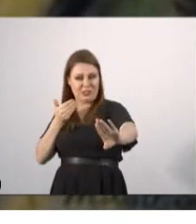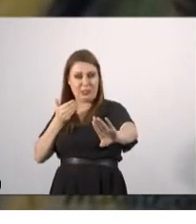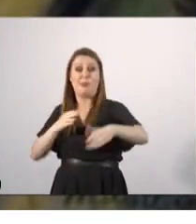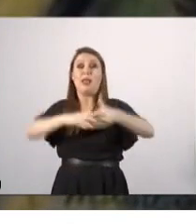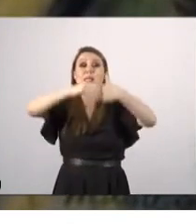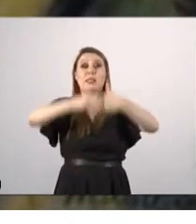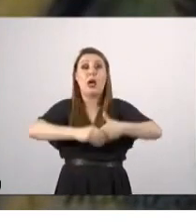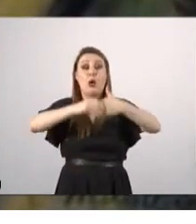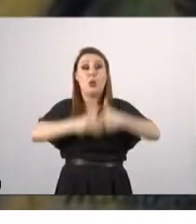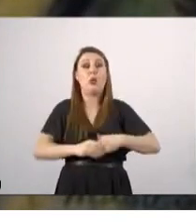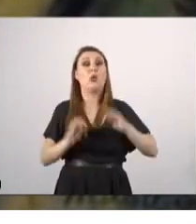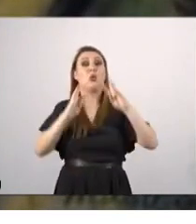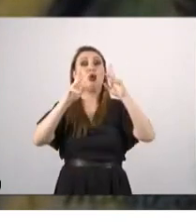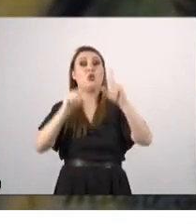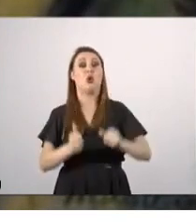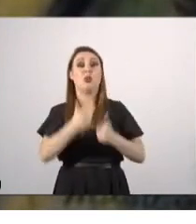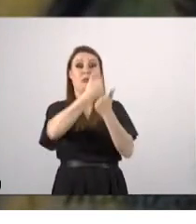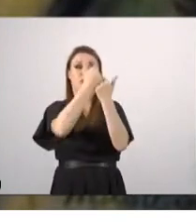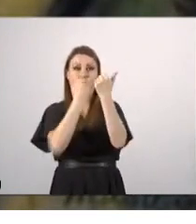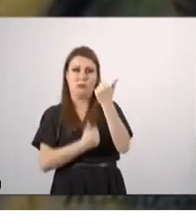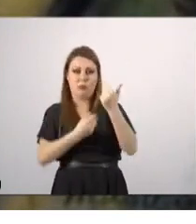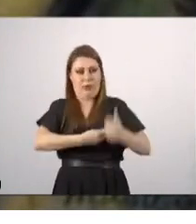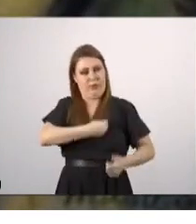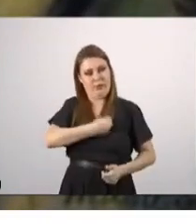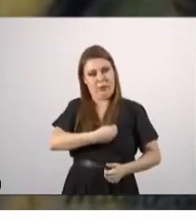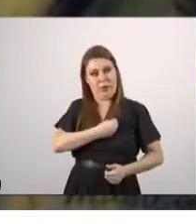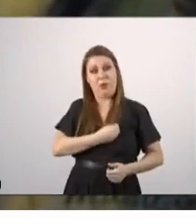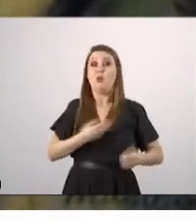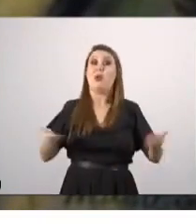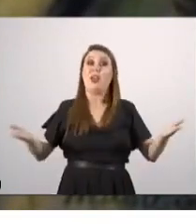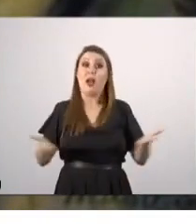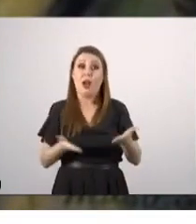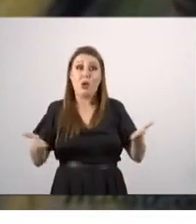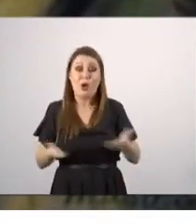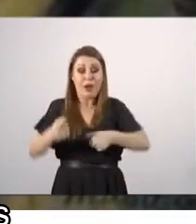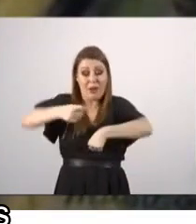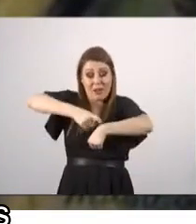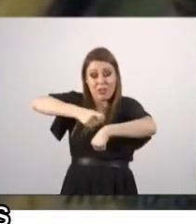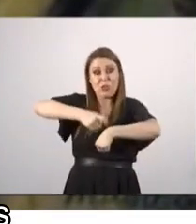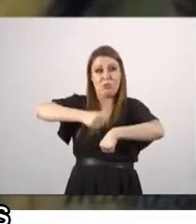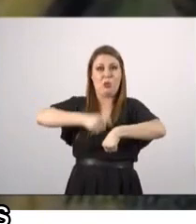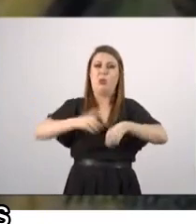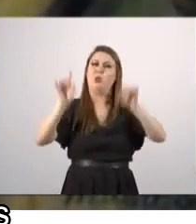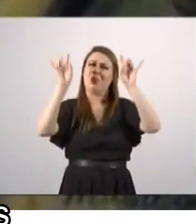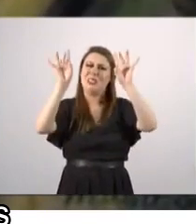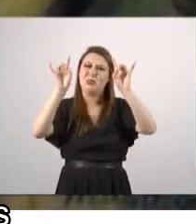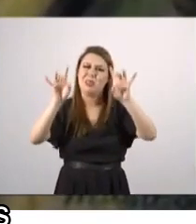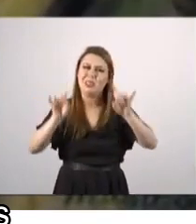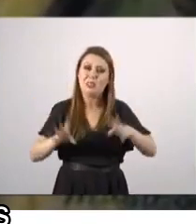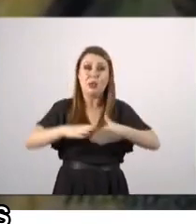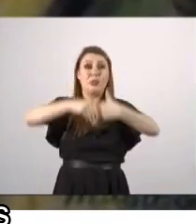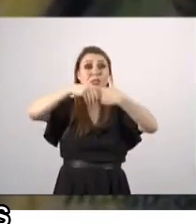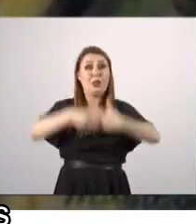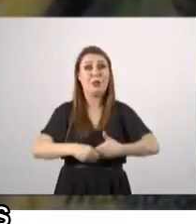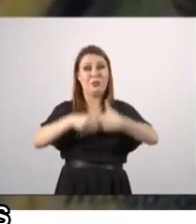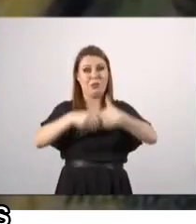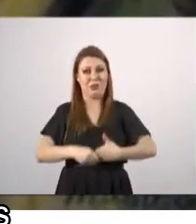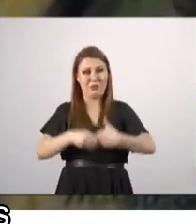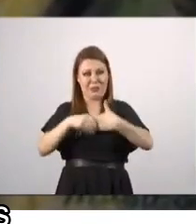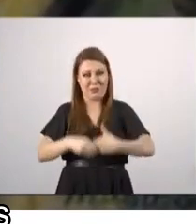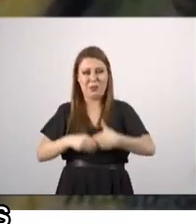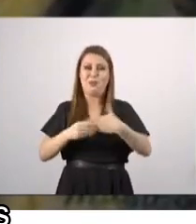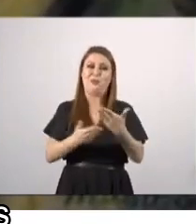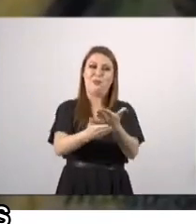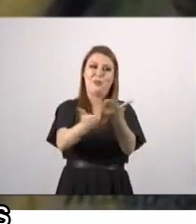demais autoridades aqui presentes e dirijo neste momento uma especial saudação